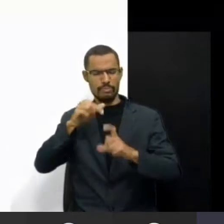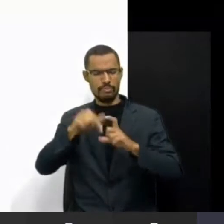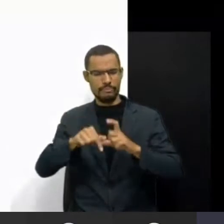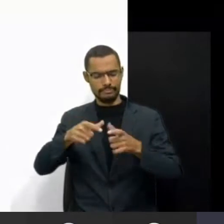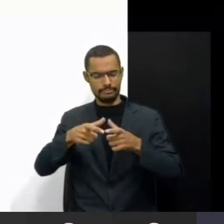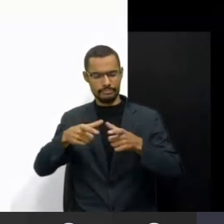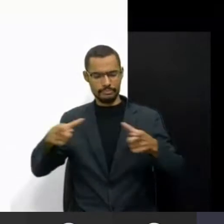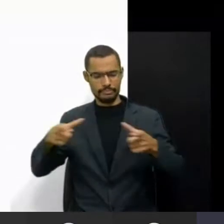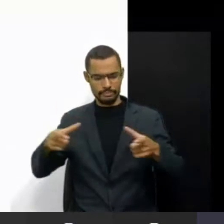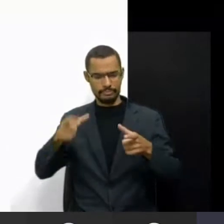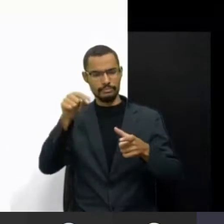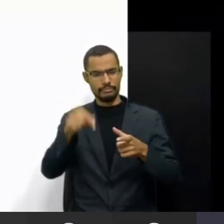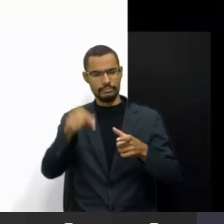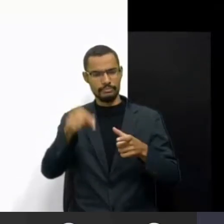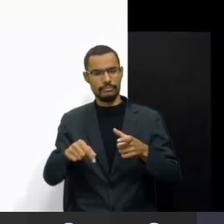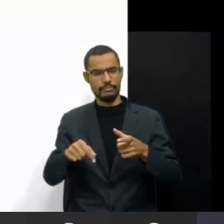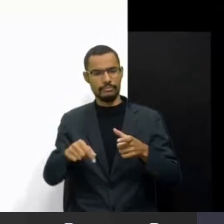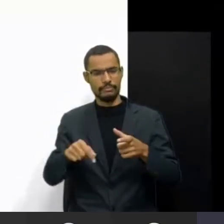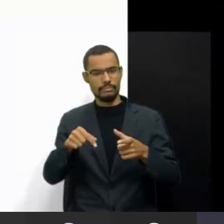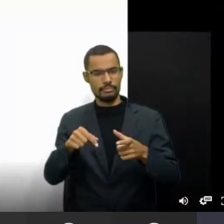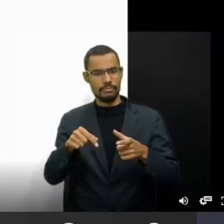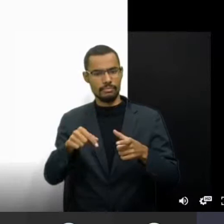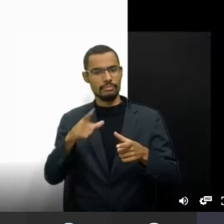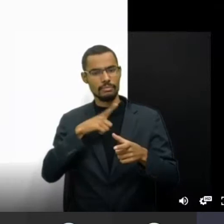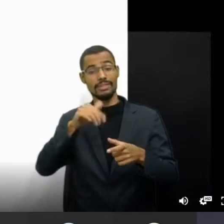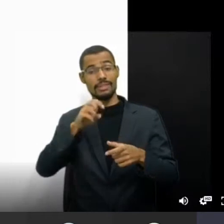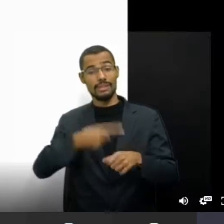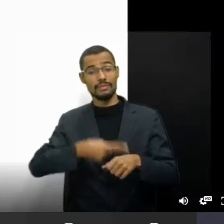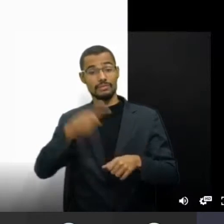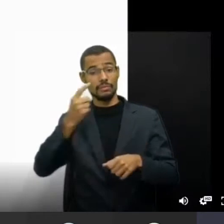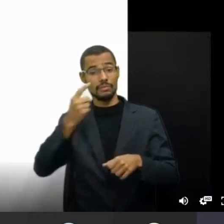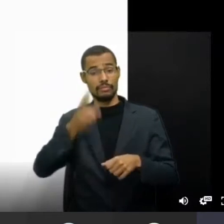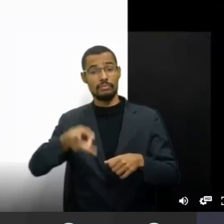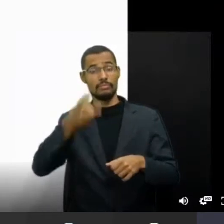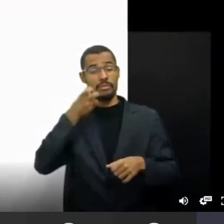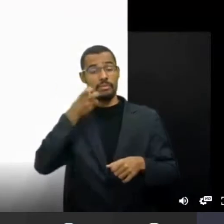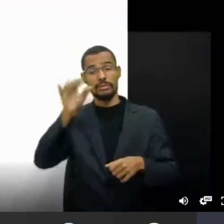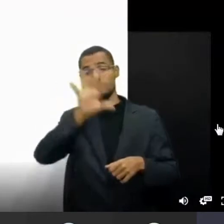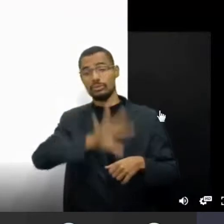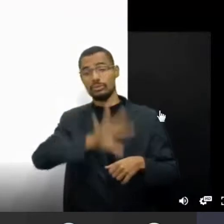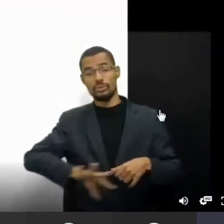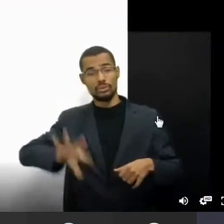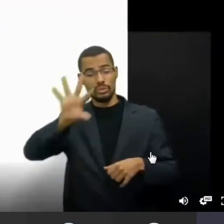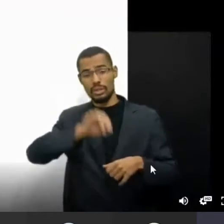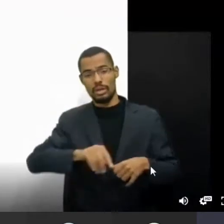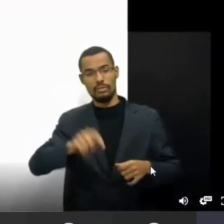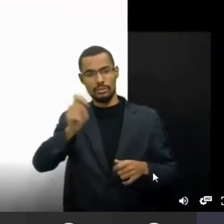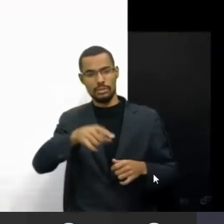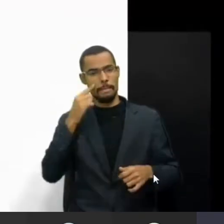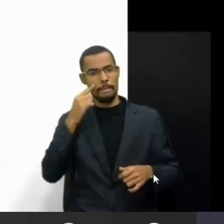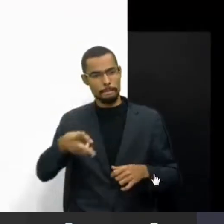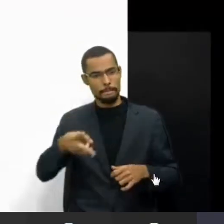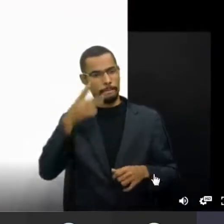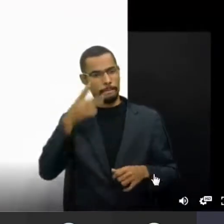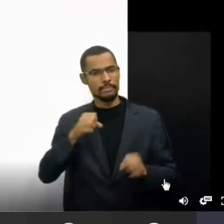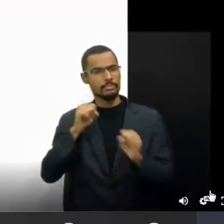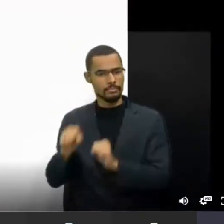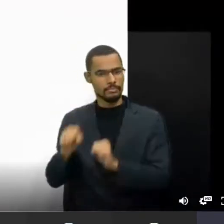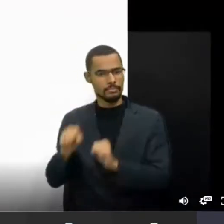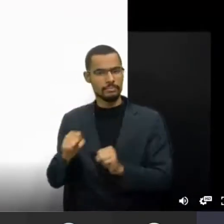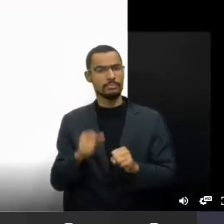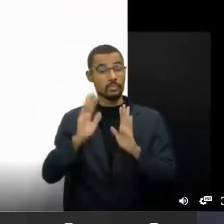dessa região, então, da região focal. No aumento de 10 vezes, vocês veem uma visão geral desse corte. Então, aqui vocês veem,